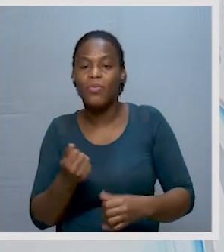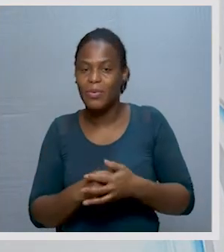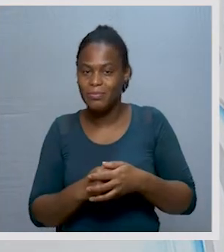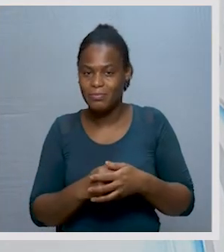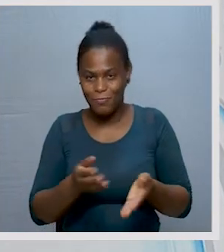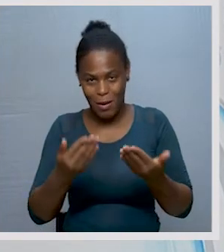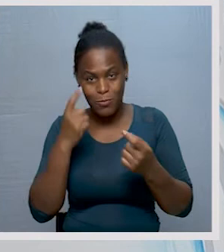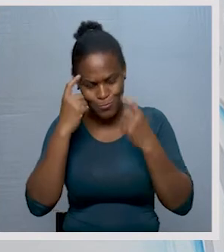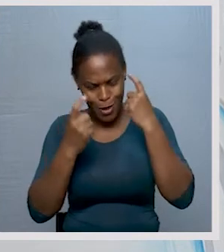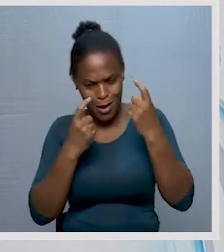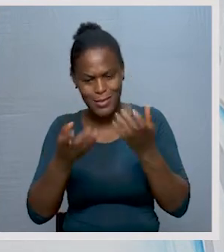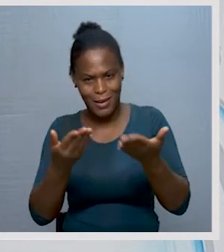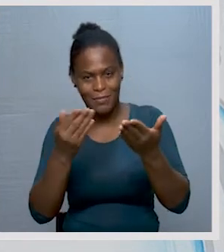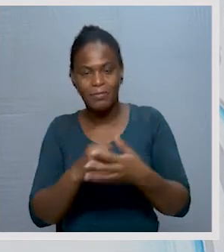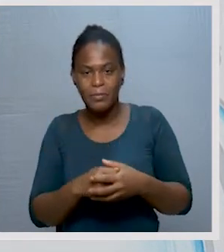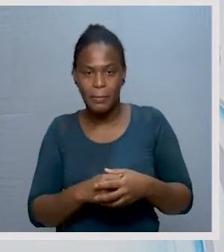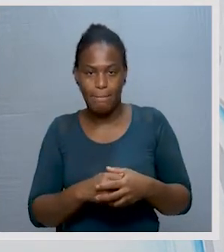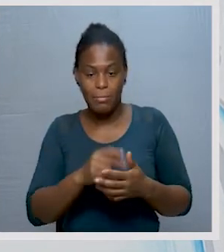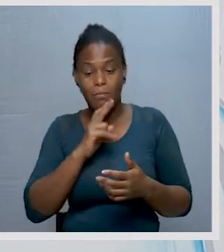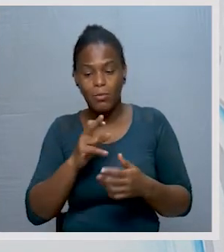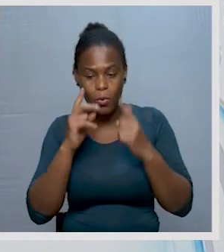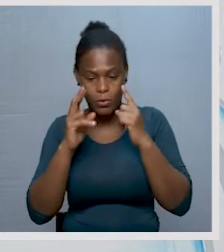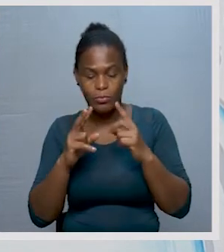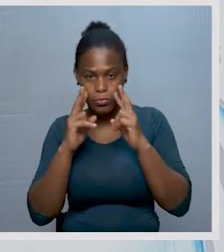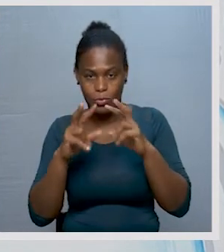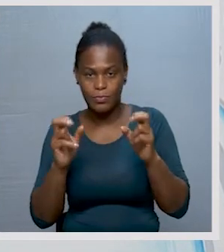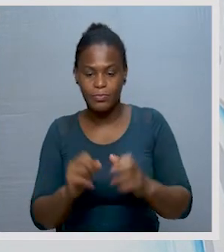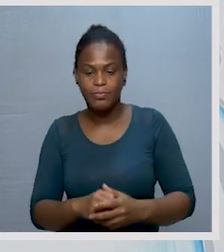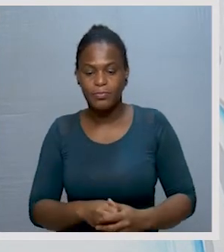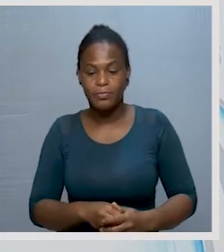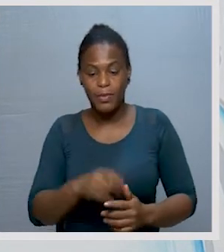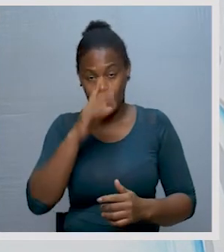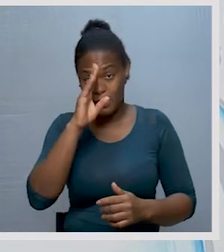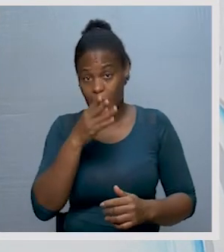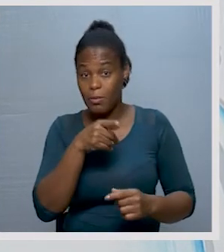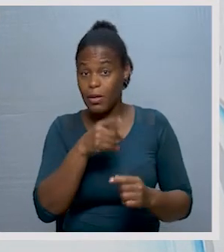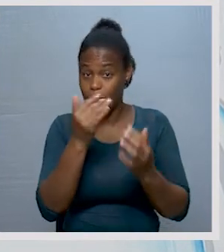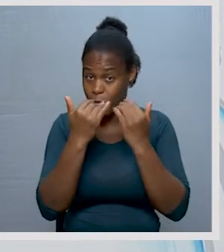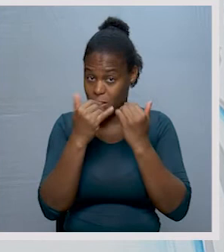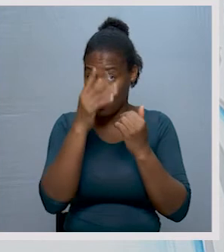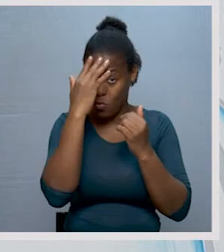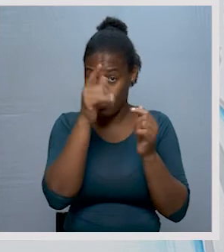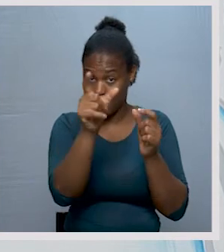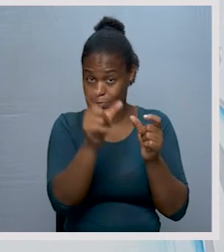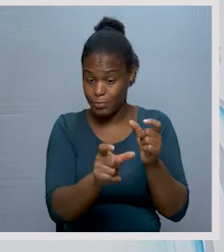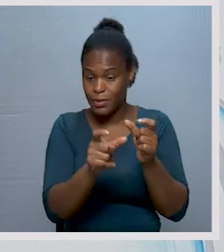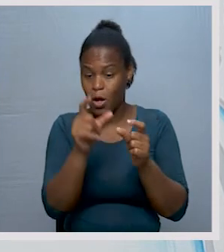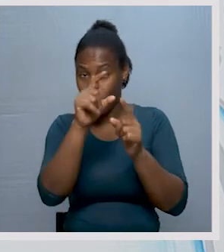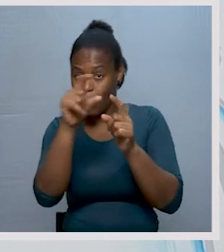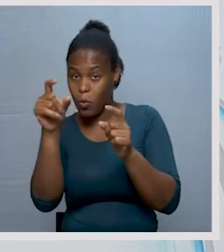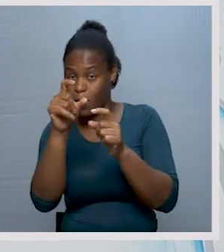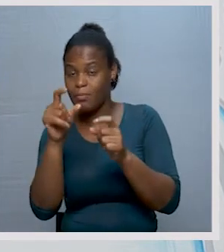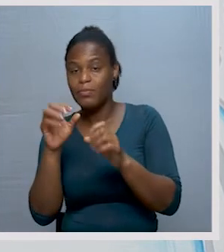Vamos lá, pôr a cabecinha a funcionar e vamos procurar a solução. E já sabem, dados,